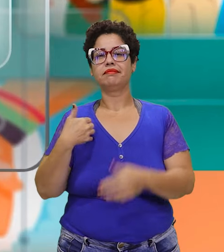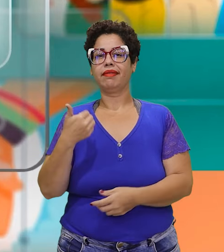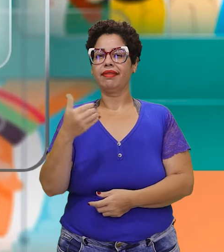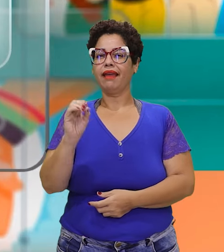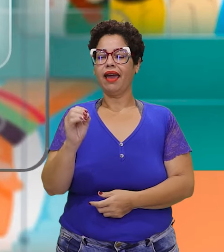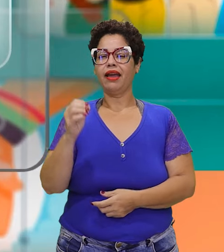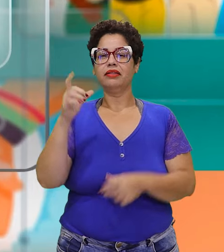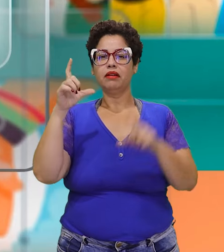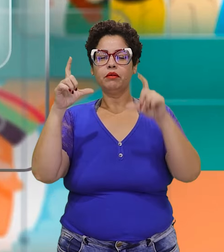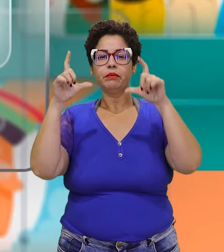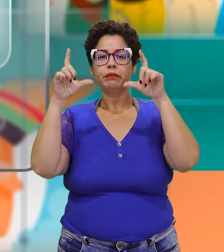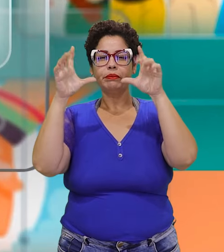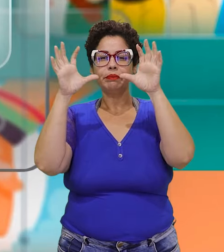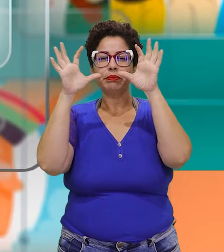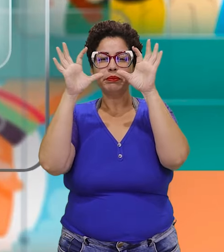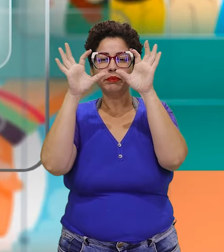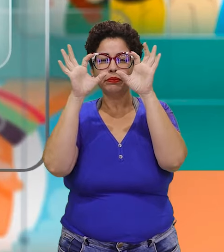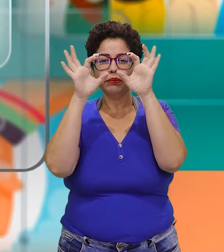ter perdas, assim,